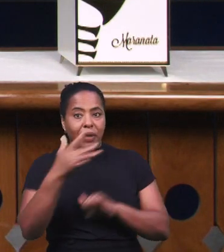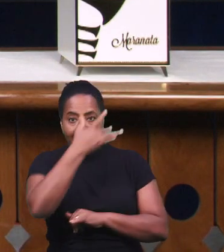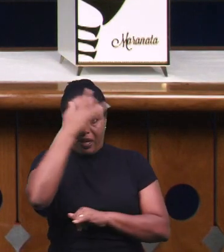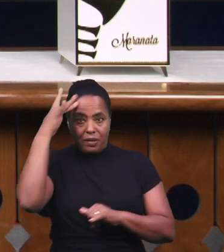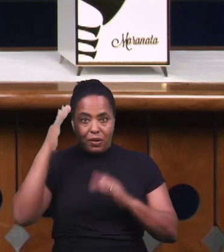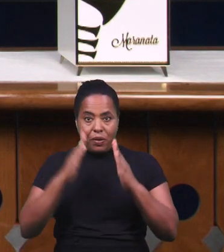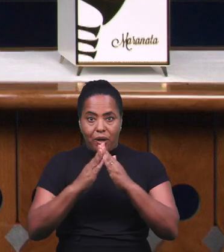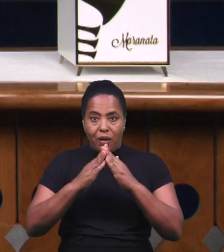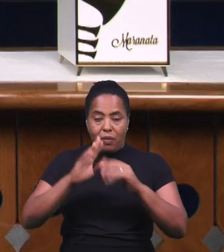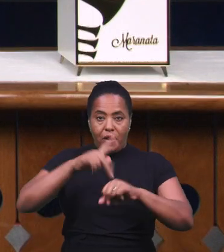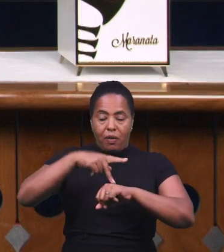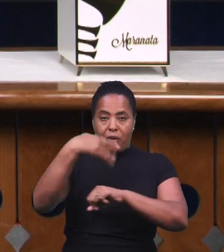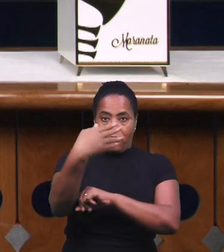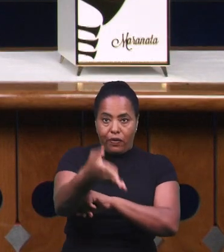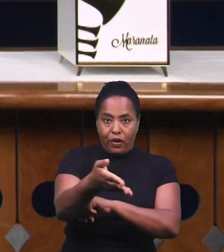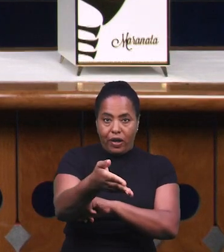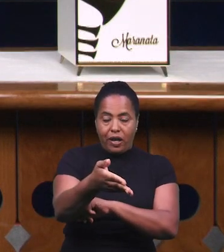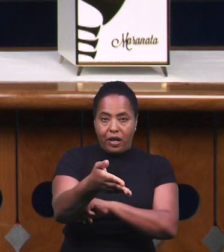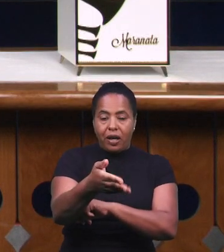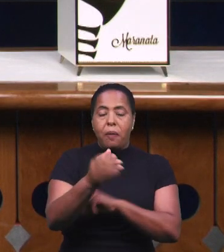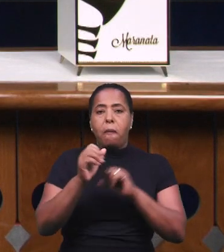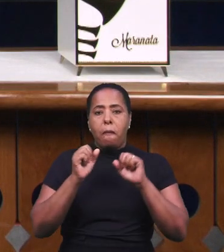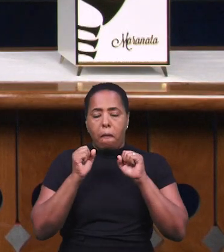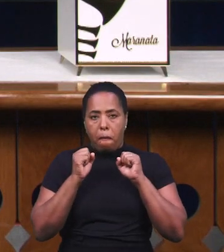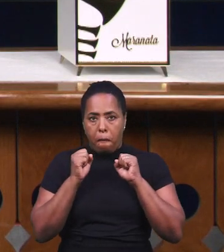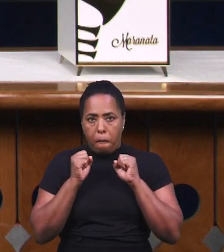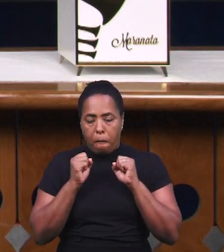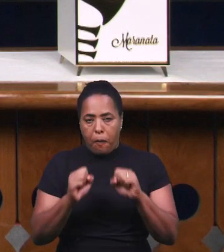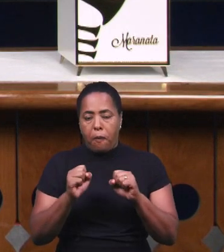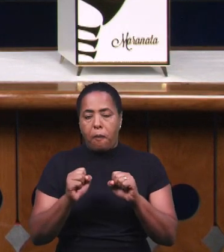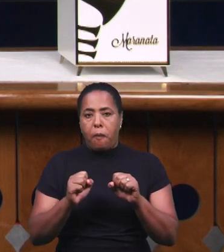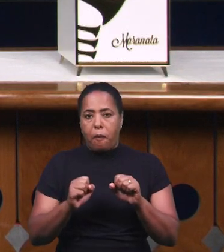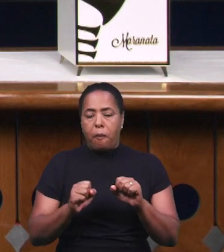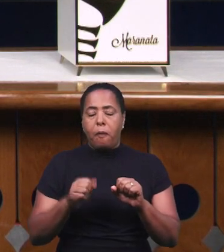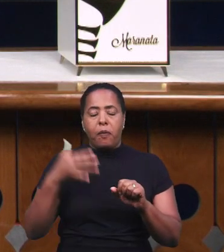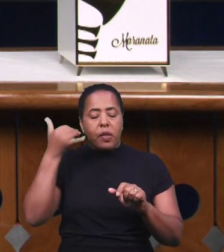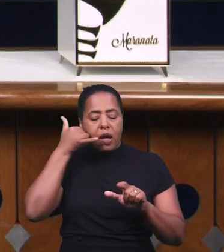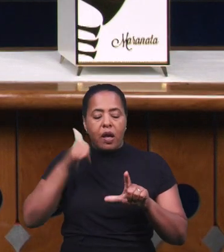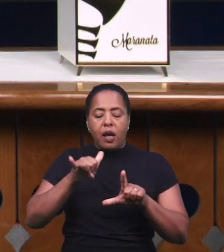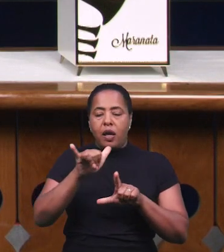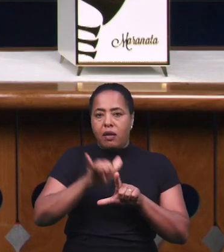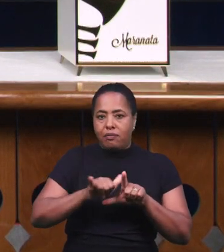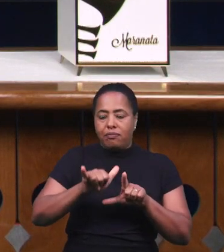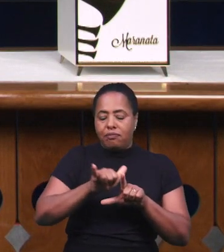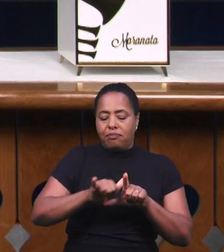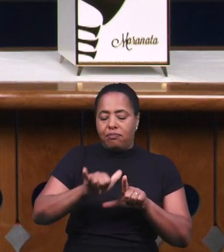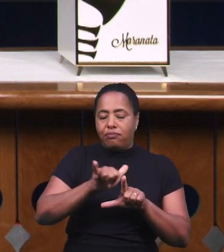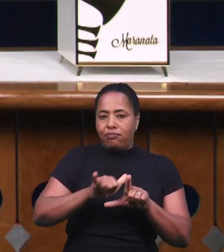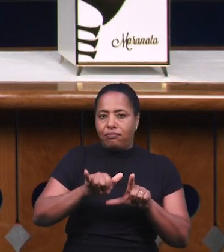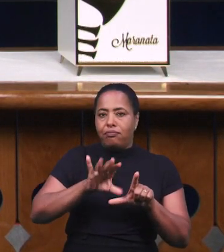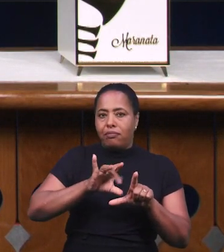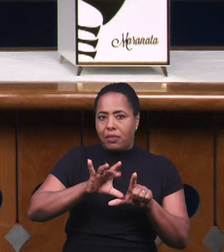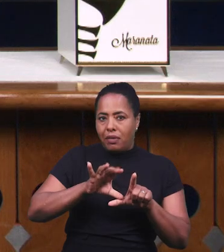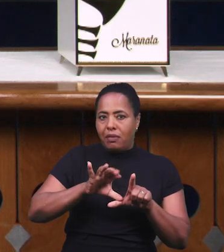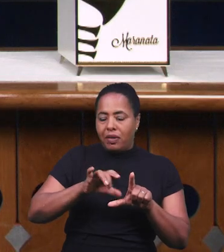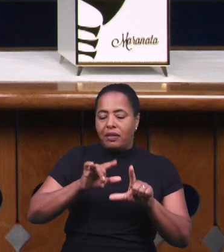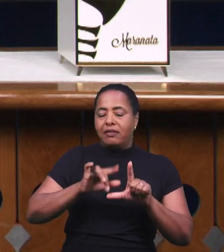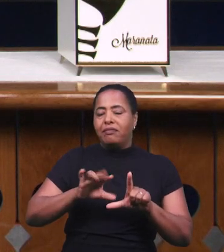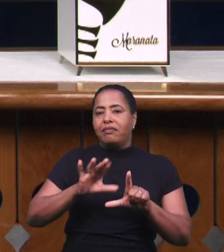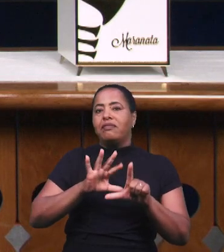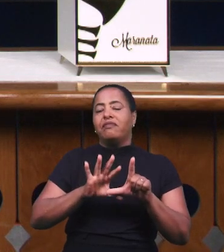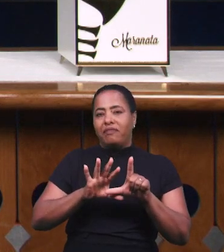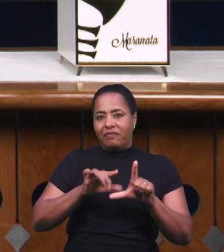no exterior, fora do Brasil, podem usar o celular, capturar o QR Code que está na